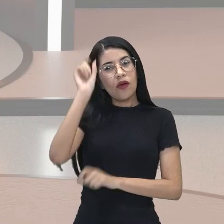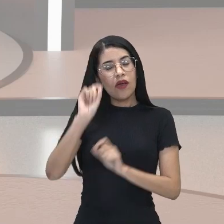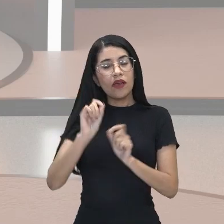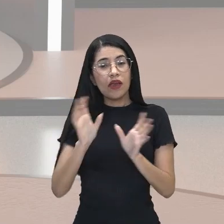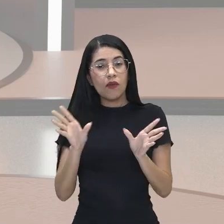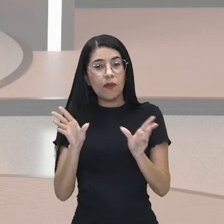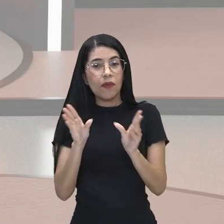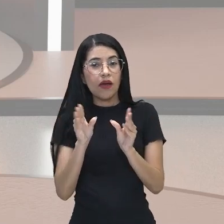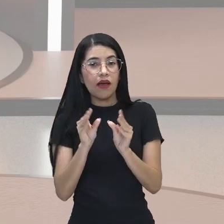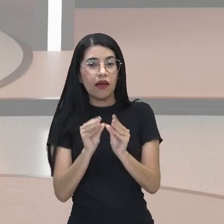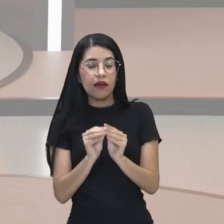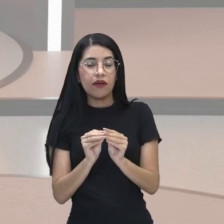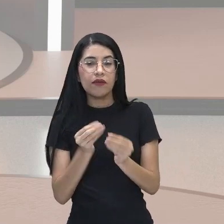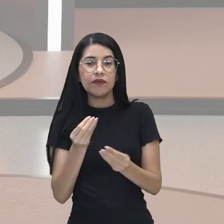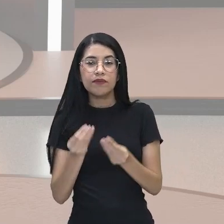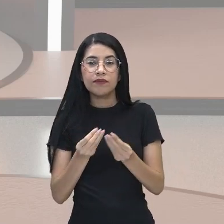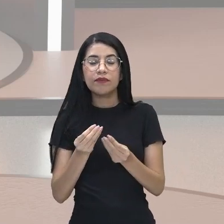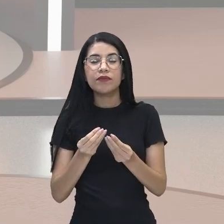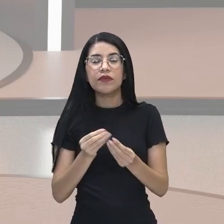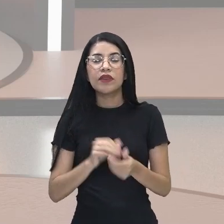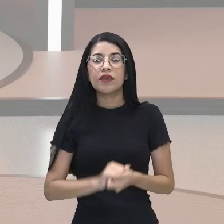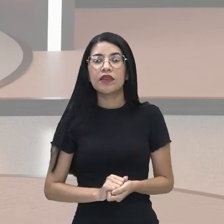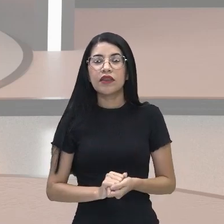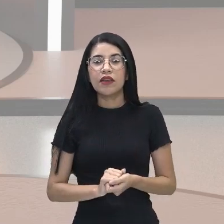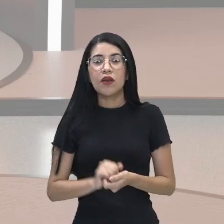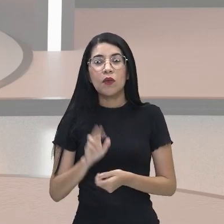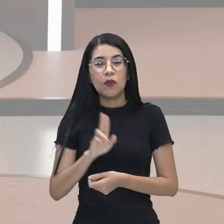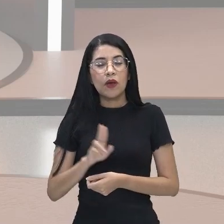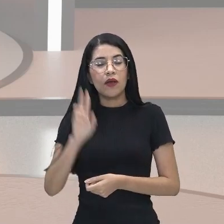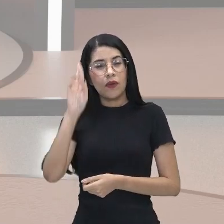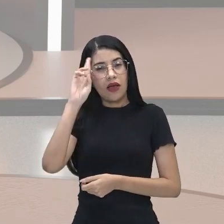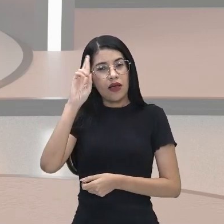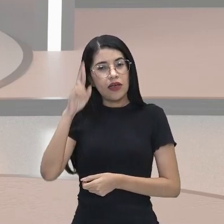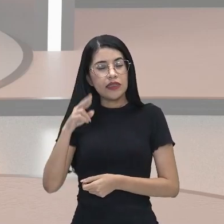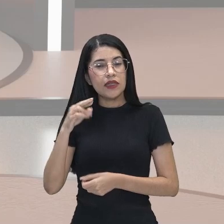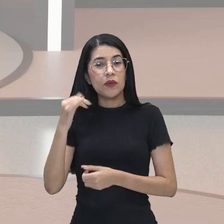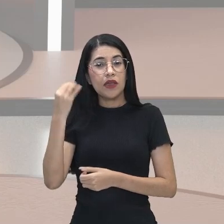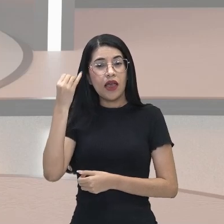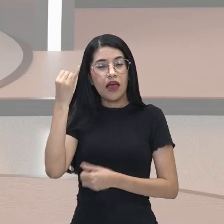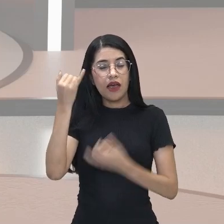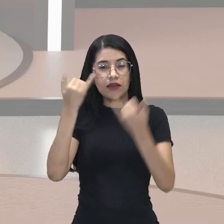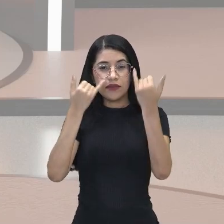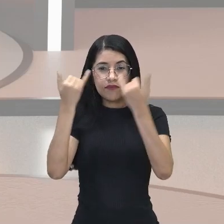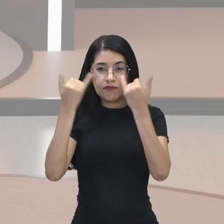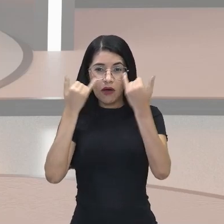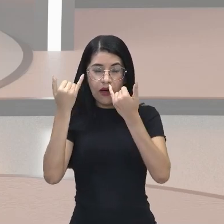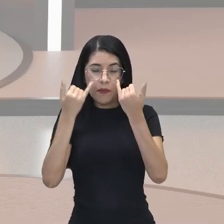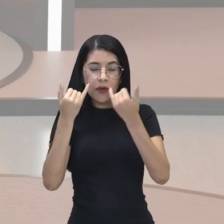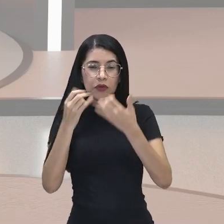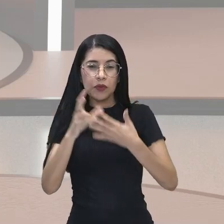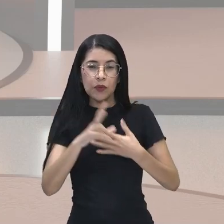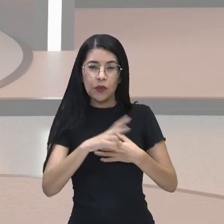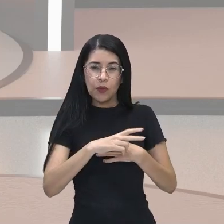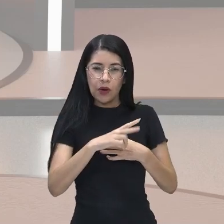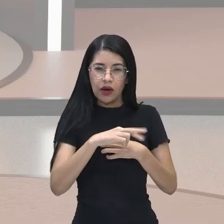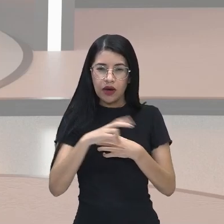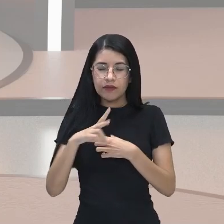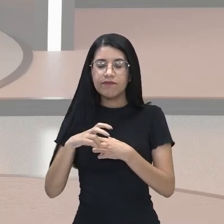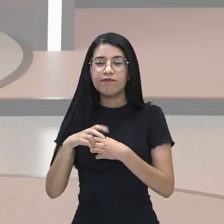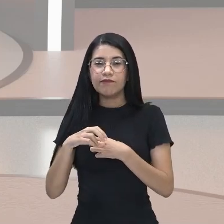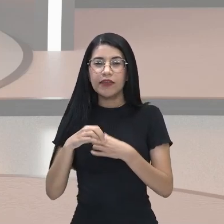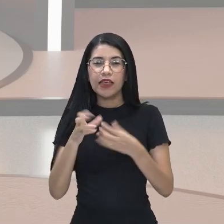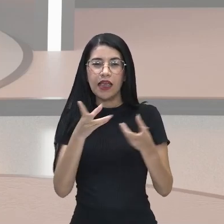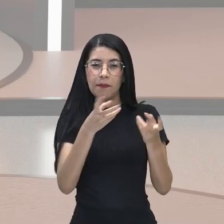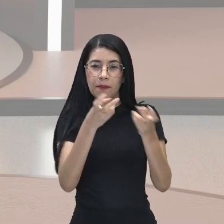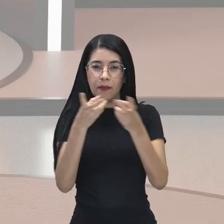síntese operada pela razão das informações que a sensibilidade humana é capaz de